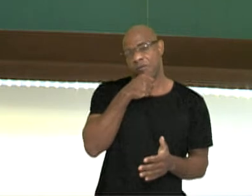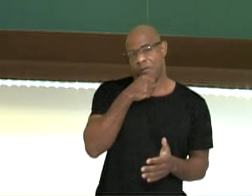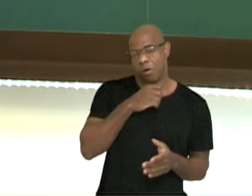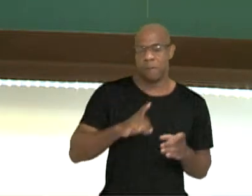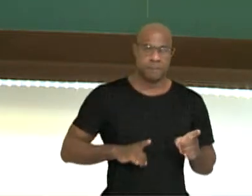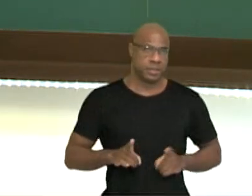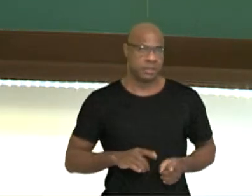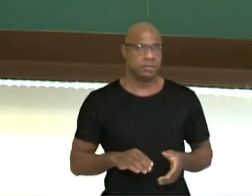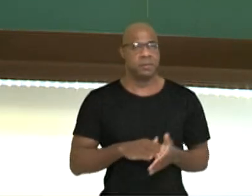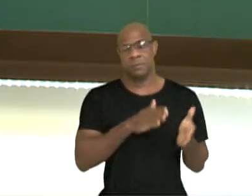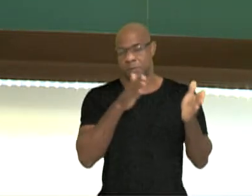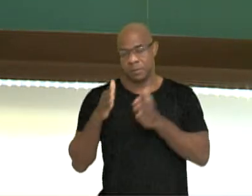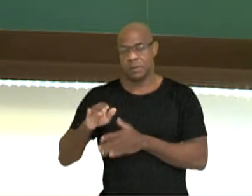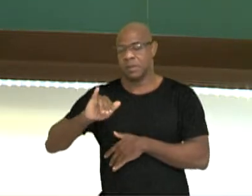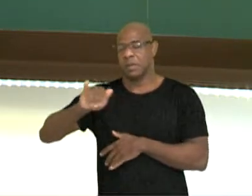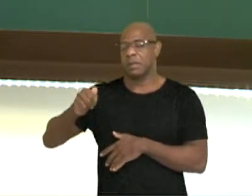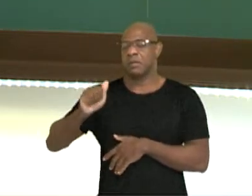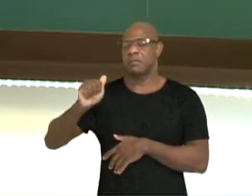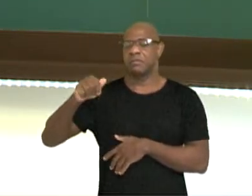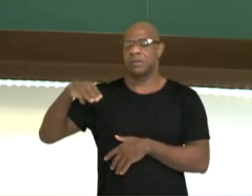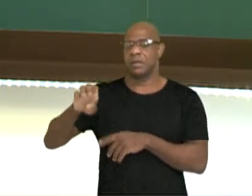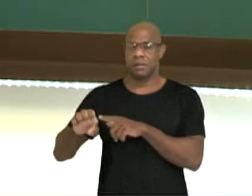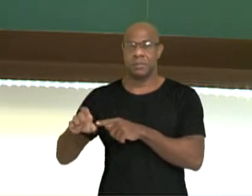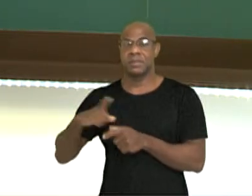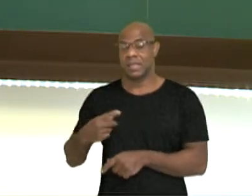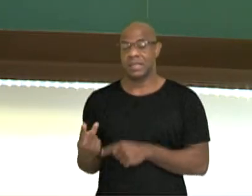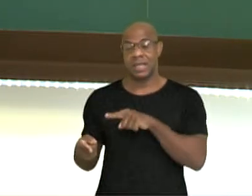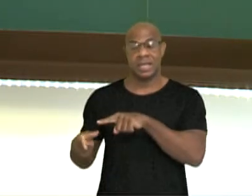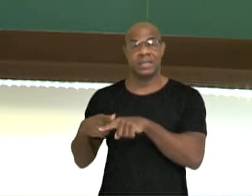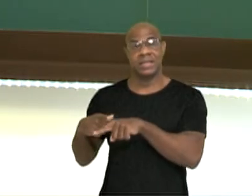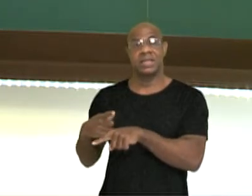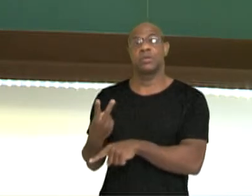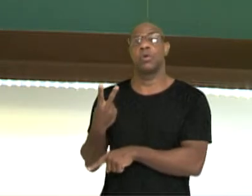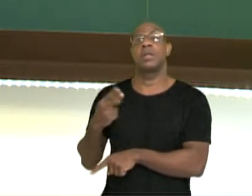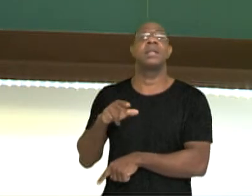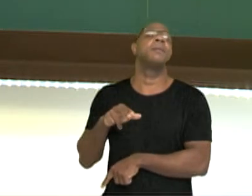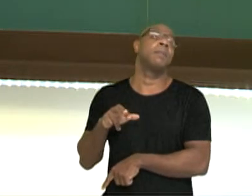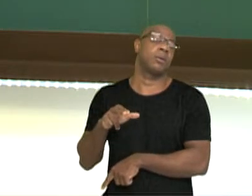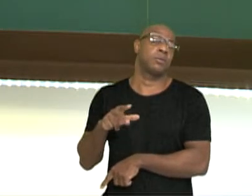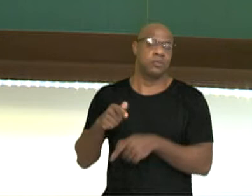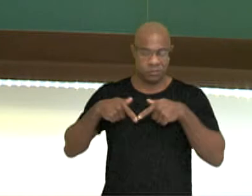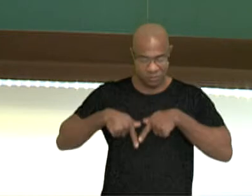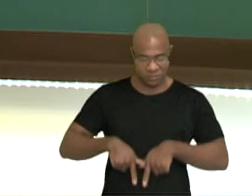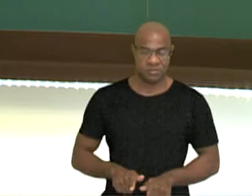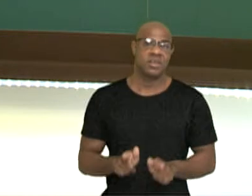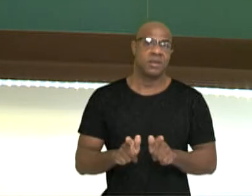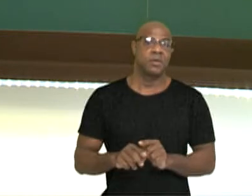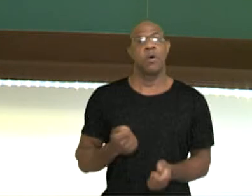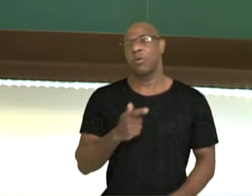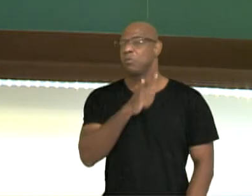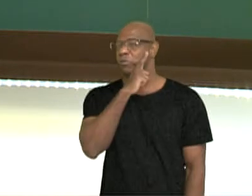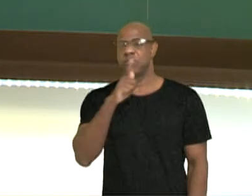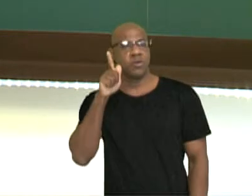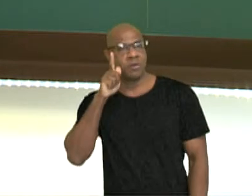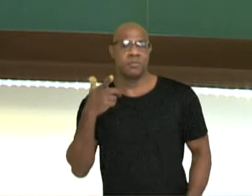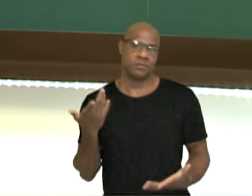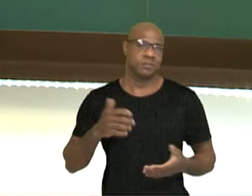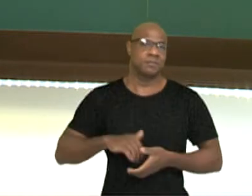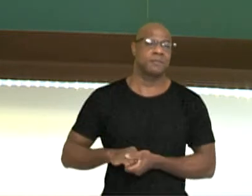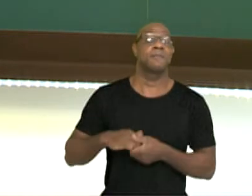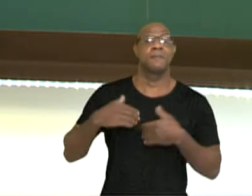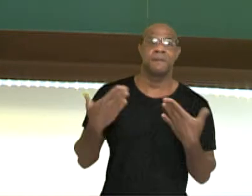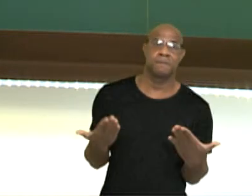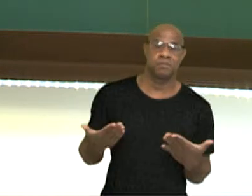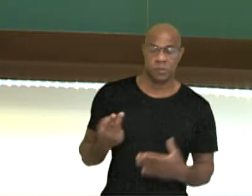primo. E já Jamie tem dois irmãos, né? Um irmão e uma irmã que são gêmeos, ok? Os